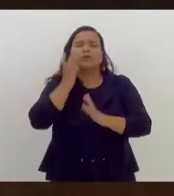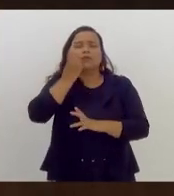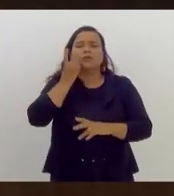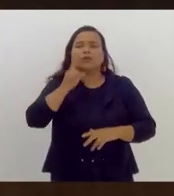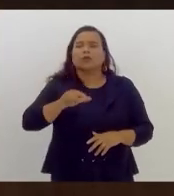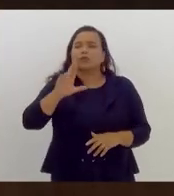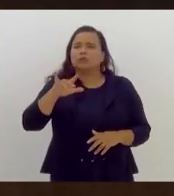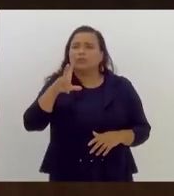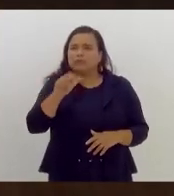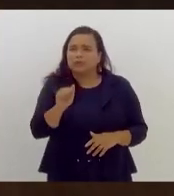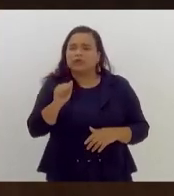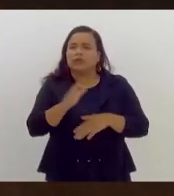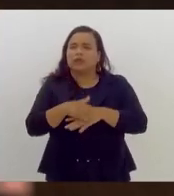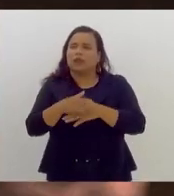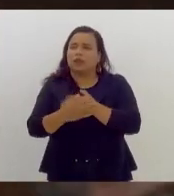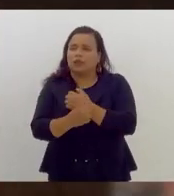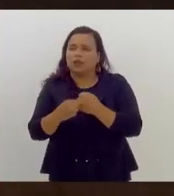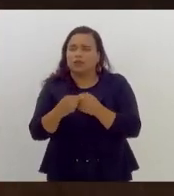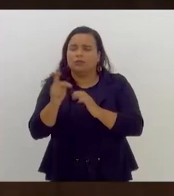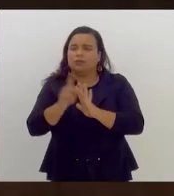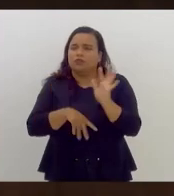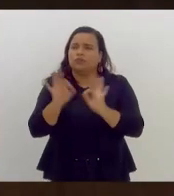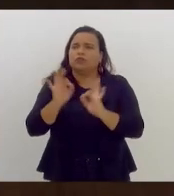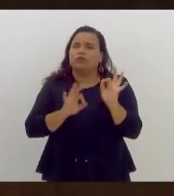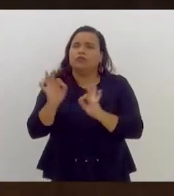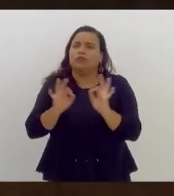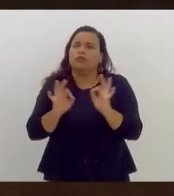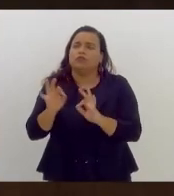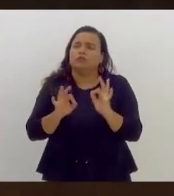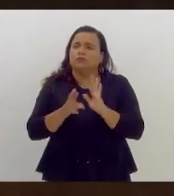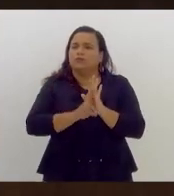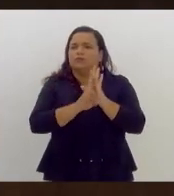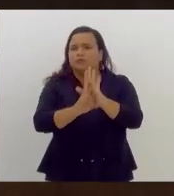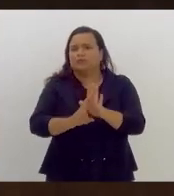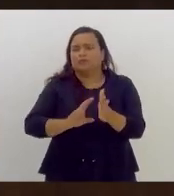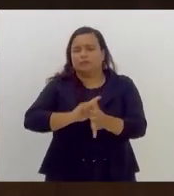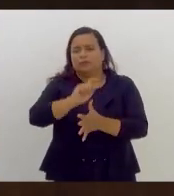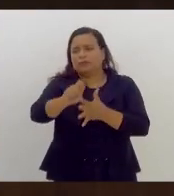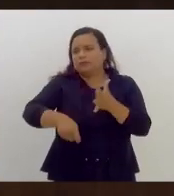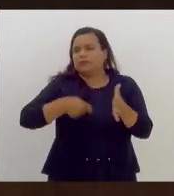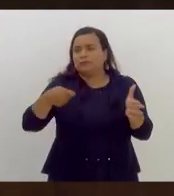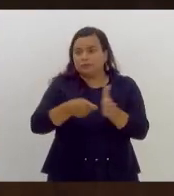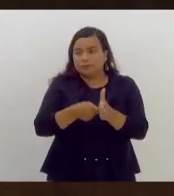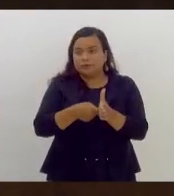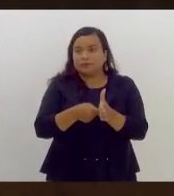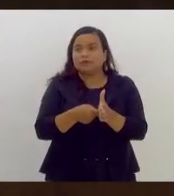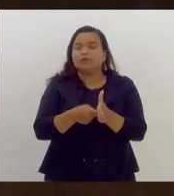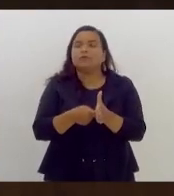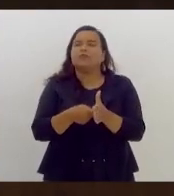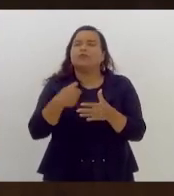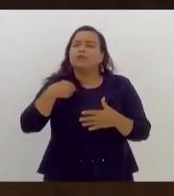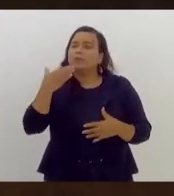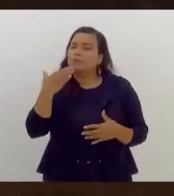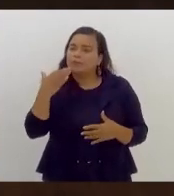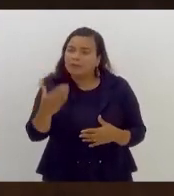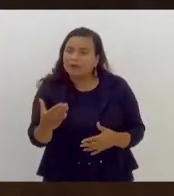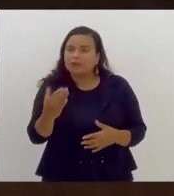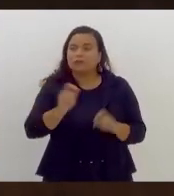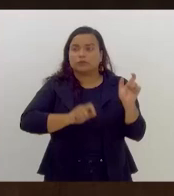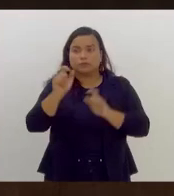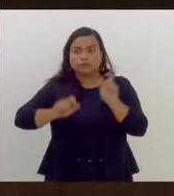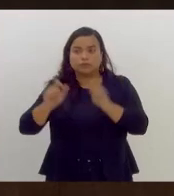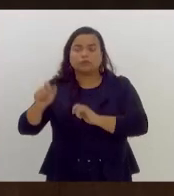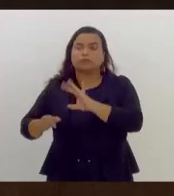Lucinha, autora do projeto, em nome do Código de Defesa do Consumidor, eu peço às senhoras e